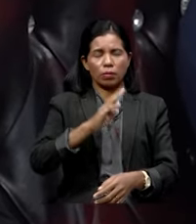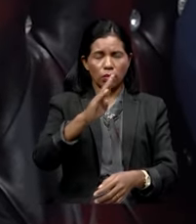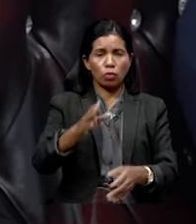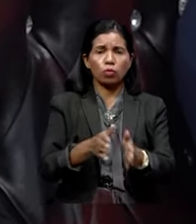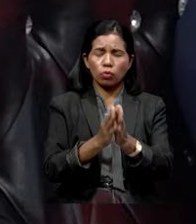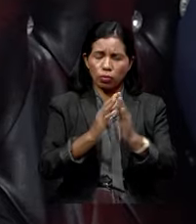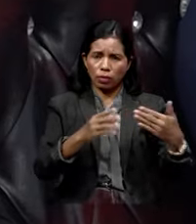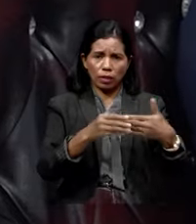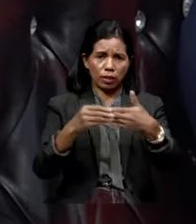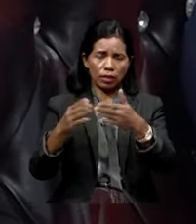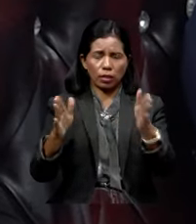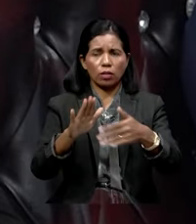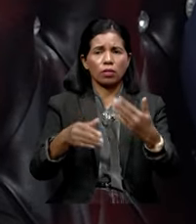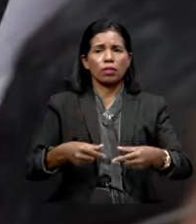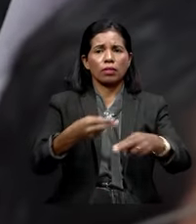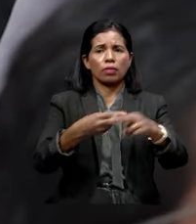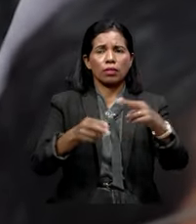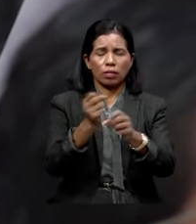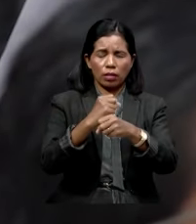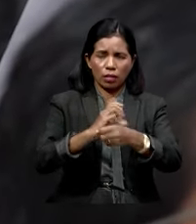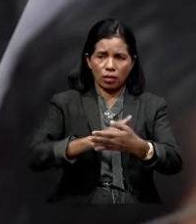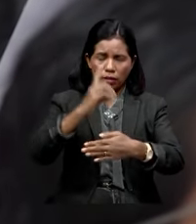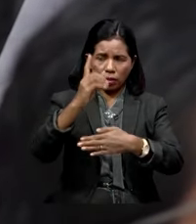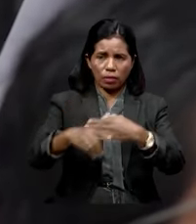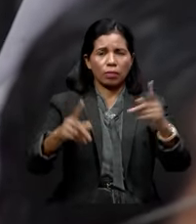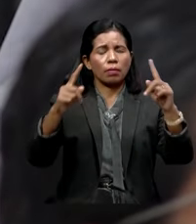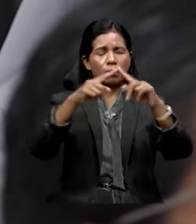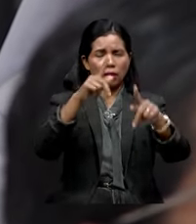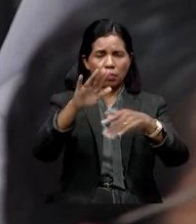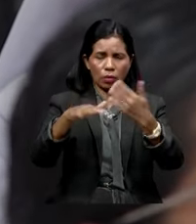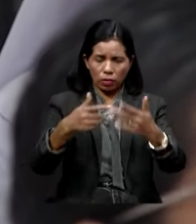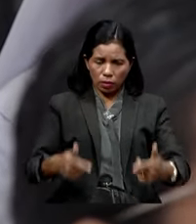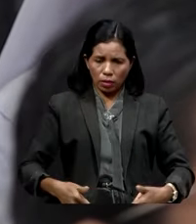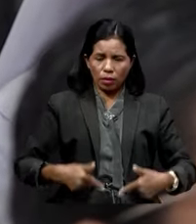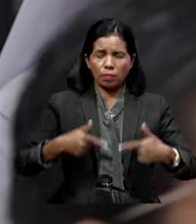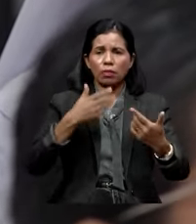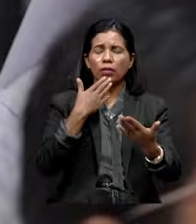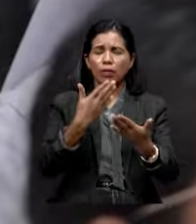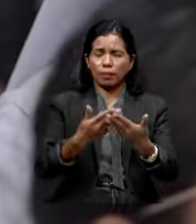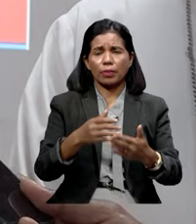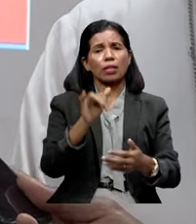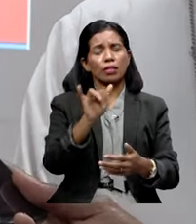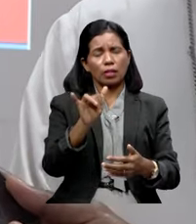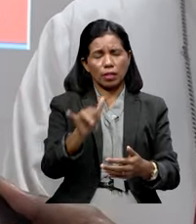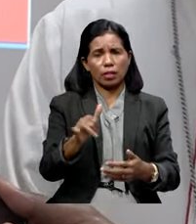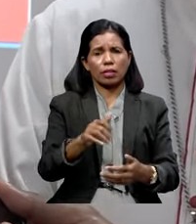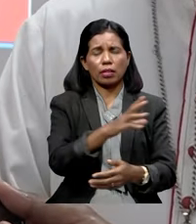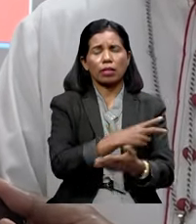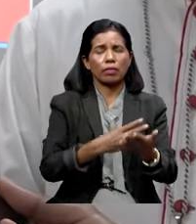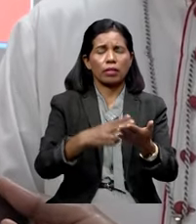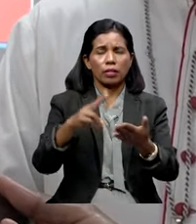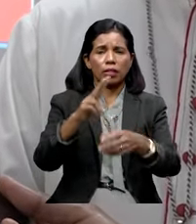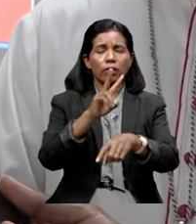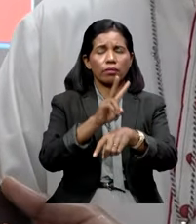Sira, Atofolima Bamalo, Rodihalo Desenvolvimento, Ba Povo Nemores Diak. Sim, Vaticano, Santa Sé, parabeniza